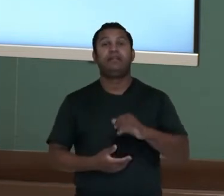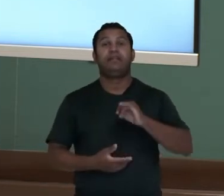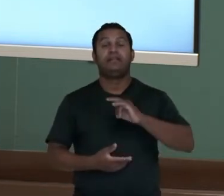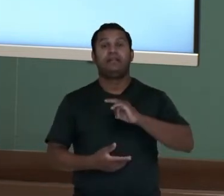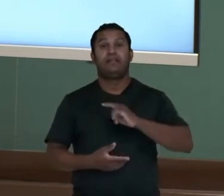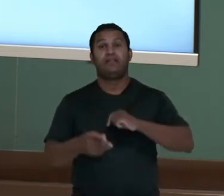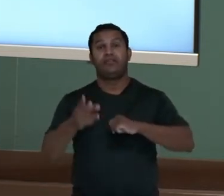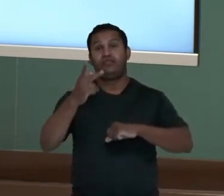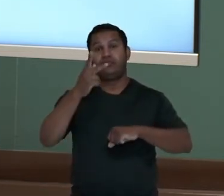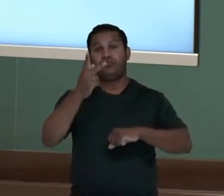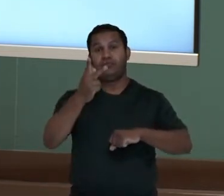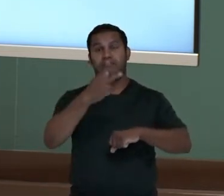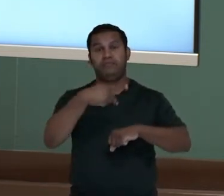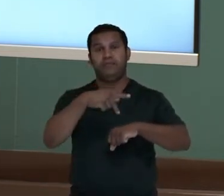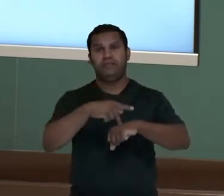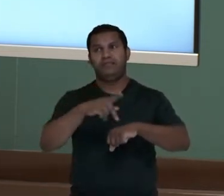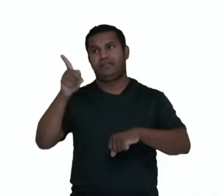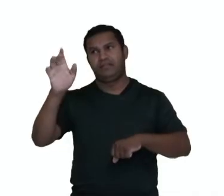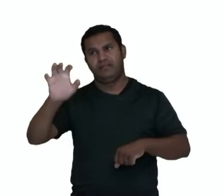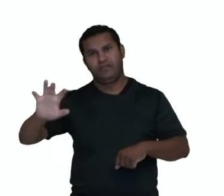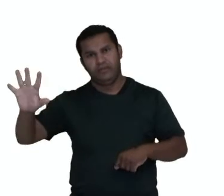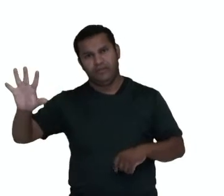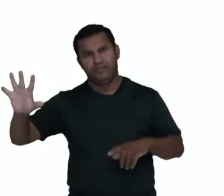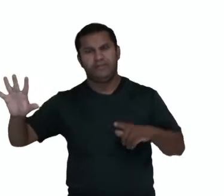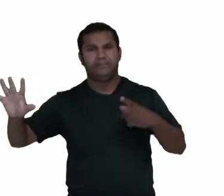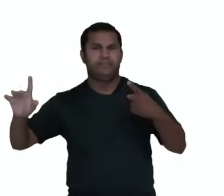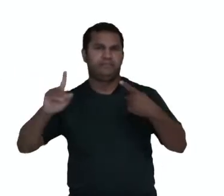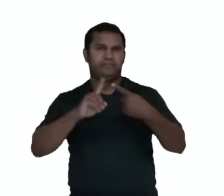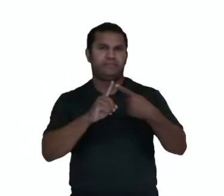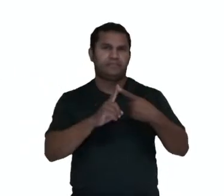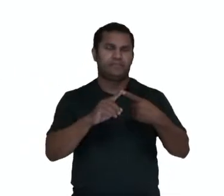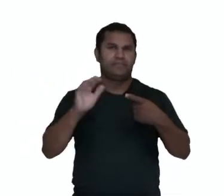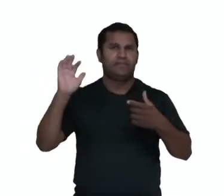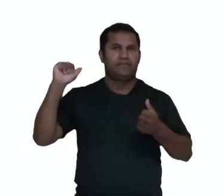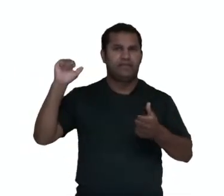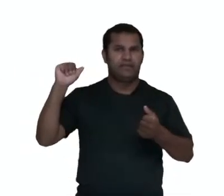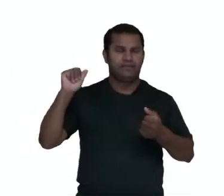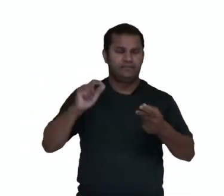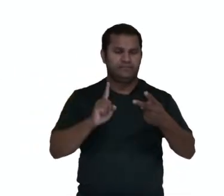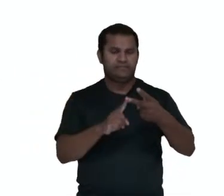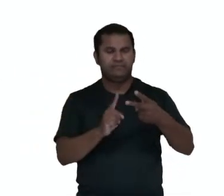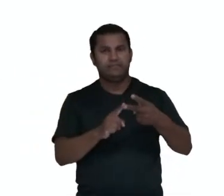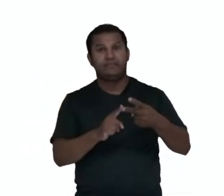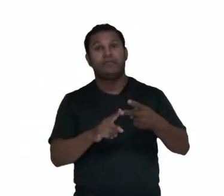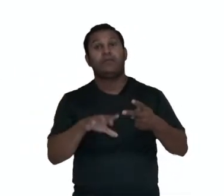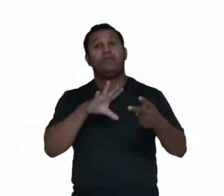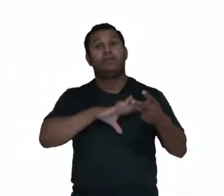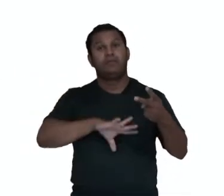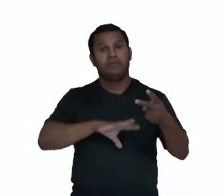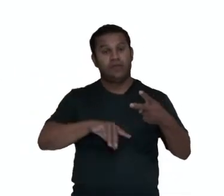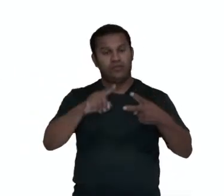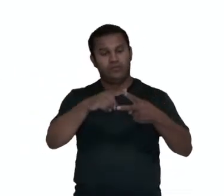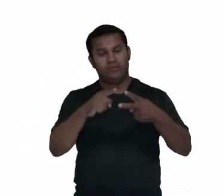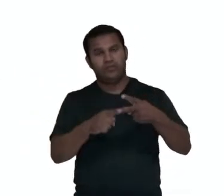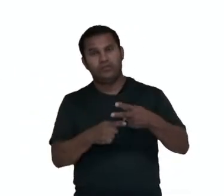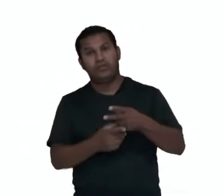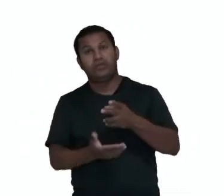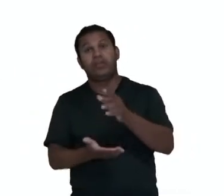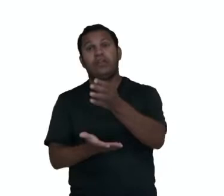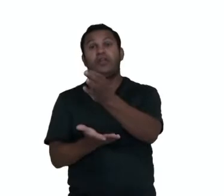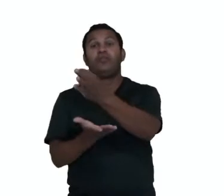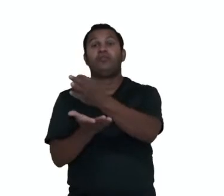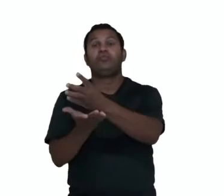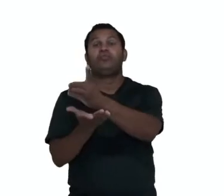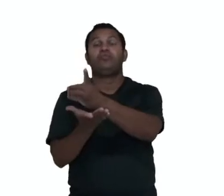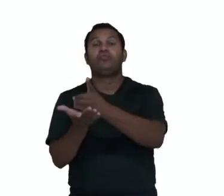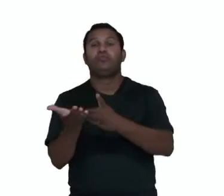esse você reconhece, se lembra, né? Que dividiam as terras americanas entre Portugal e Espanha, né? E os espanhóis, então,